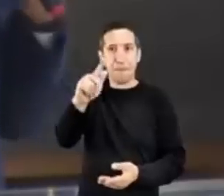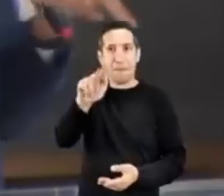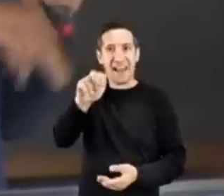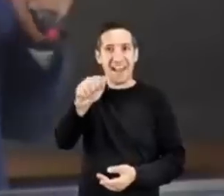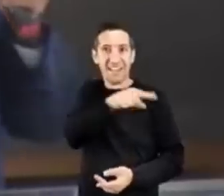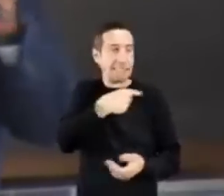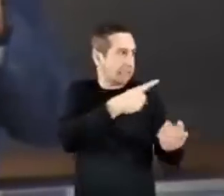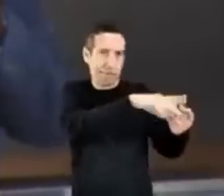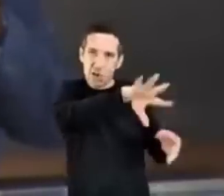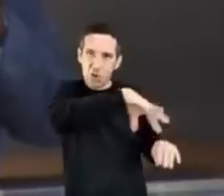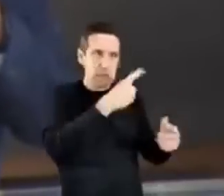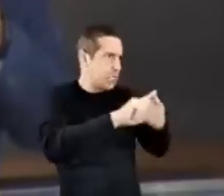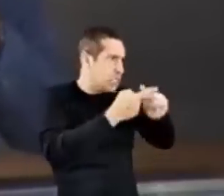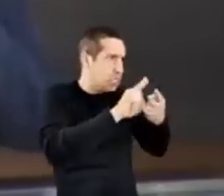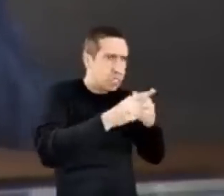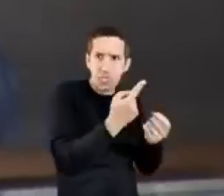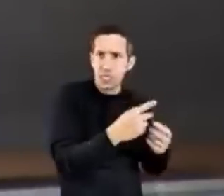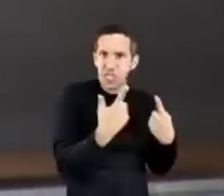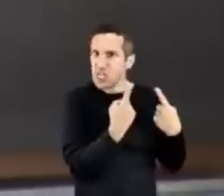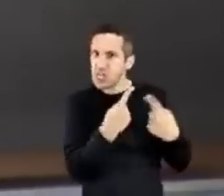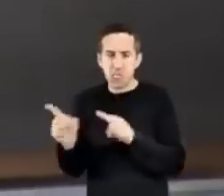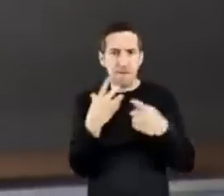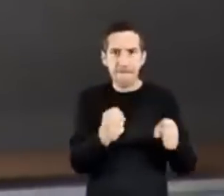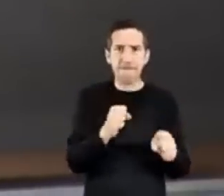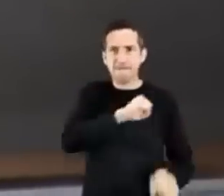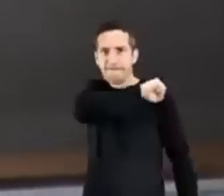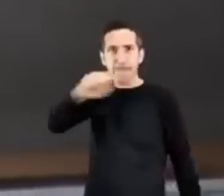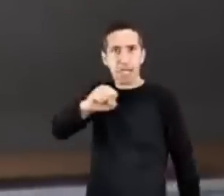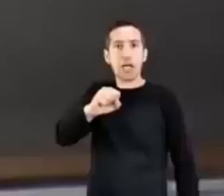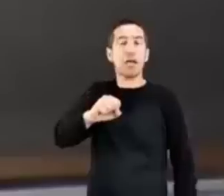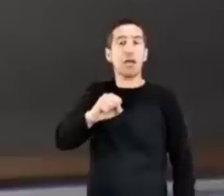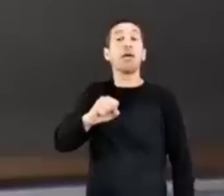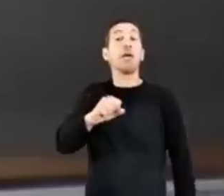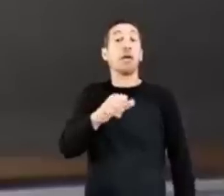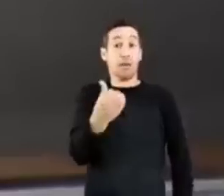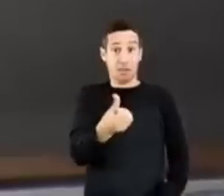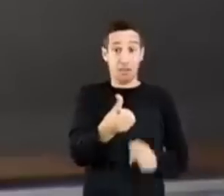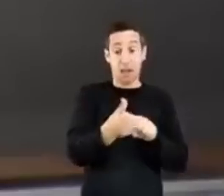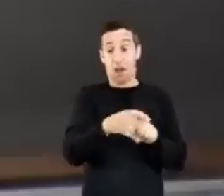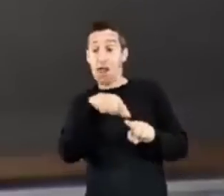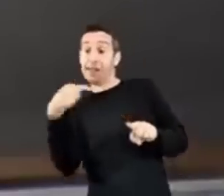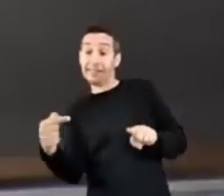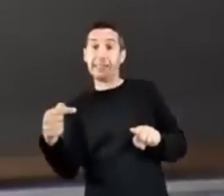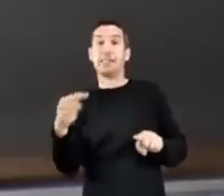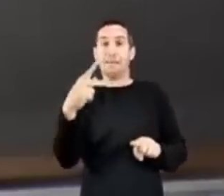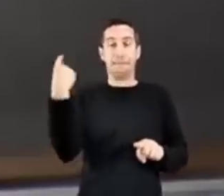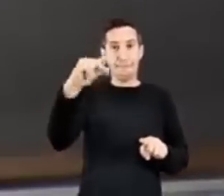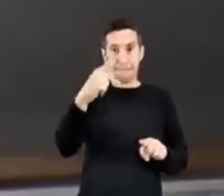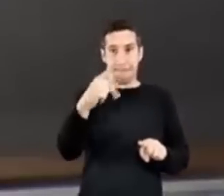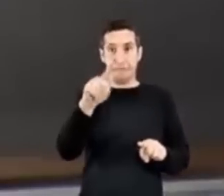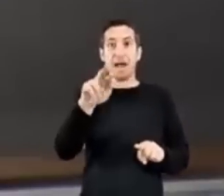uma intervenção com a sétima e última Praga e em seguida após a sétima praga então Jesus Vai